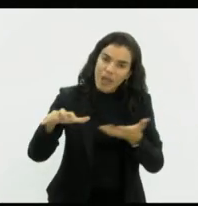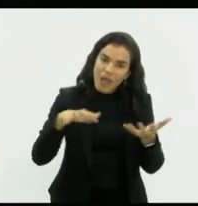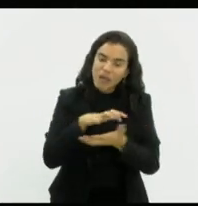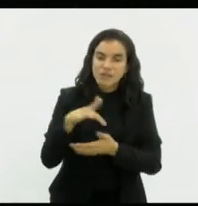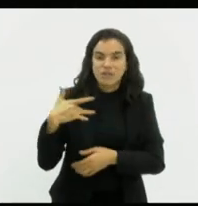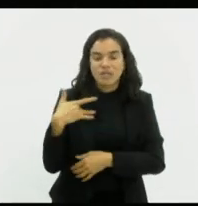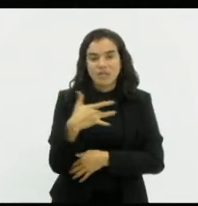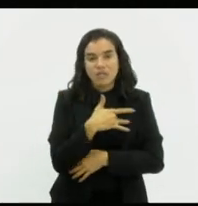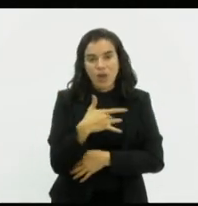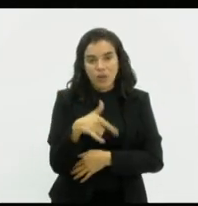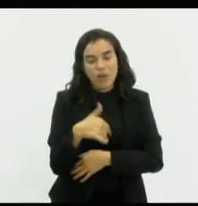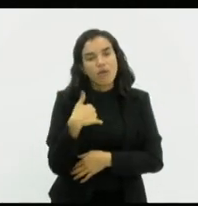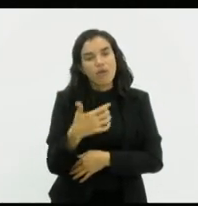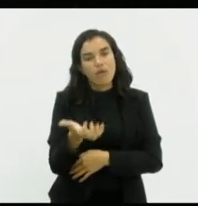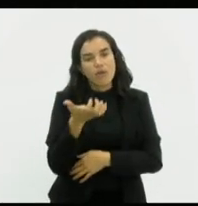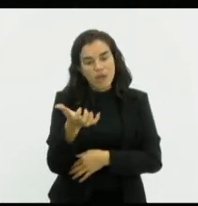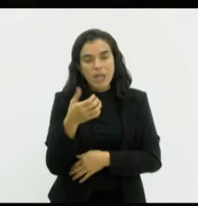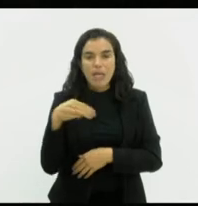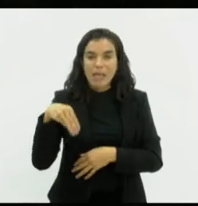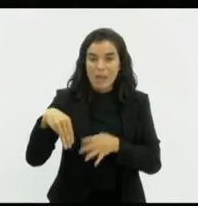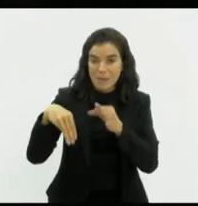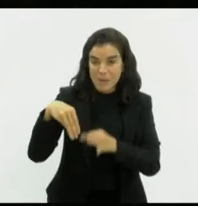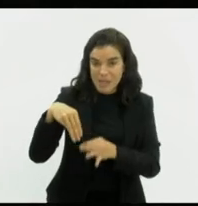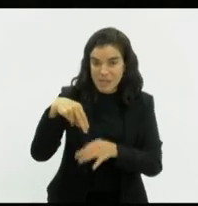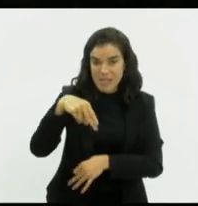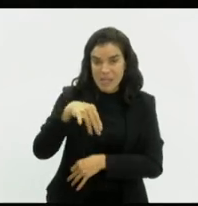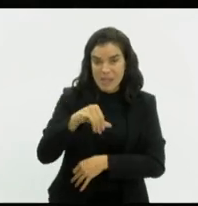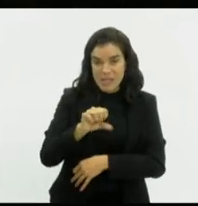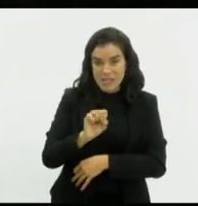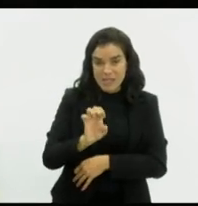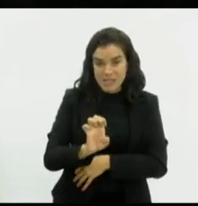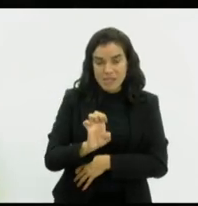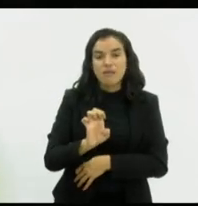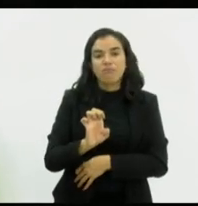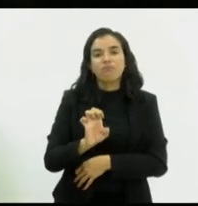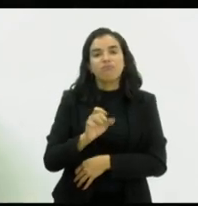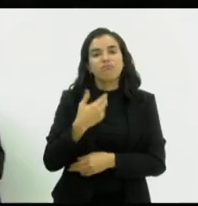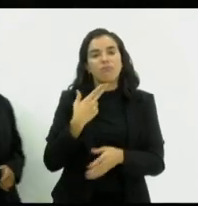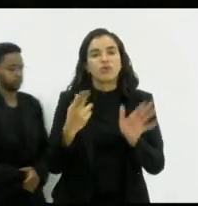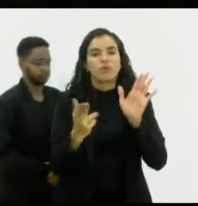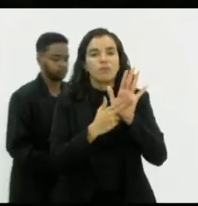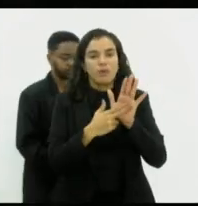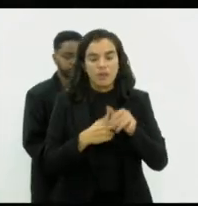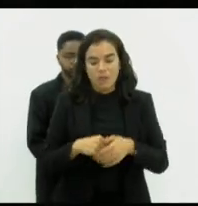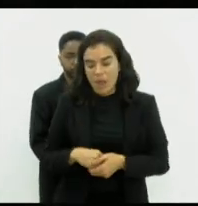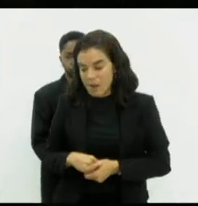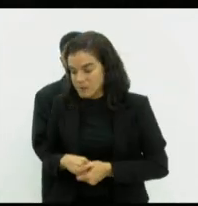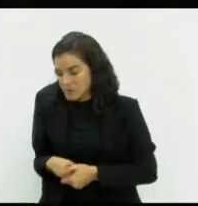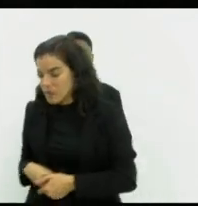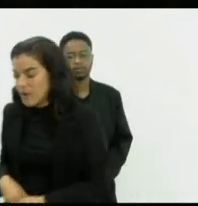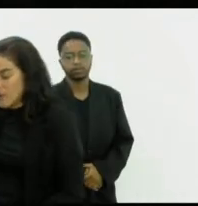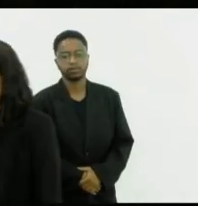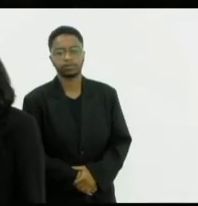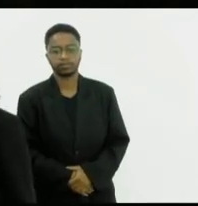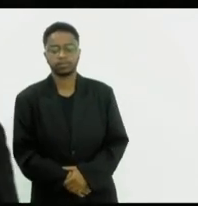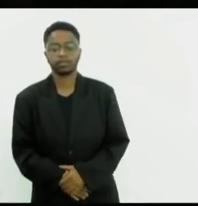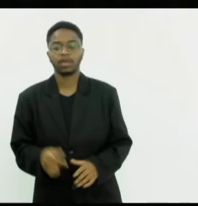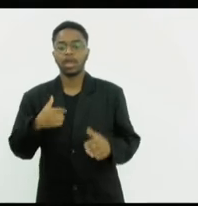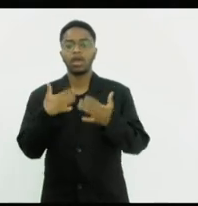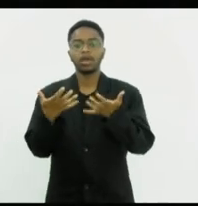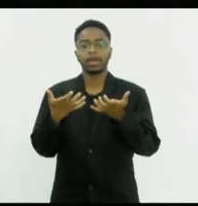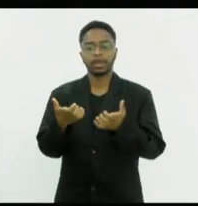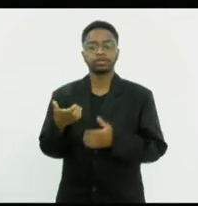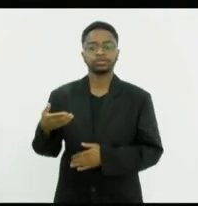saúde, que eu queria que a ministra visse realmente, assumisse essa responsabilidade. Gostaria até que ela viesse ficar aqui